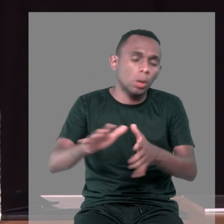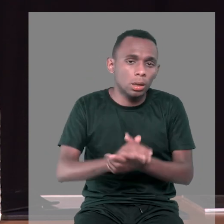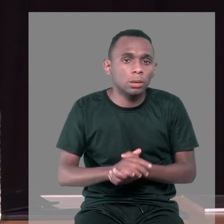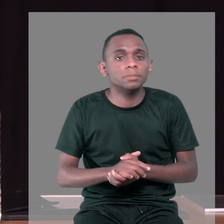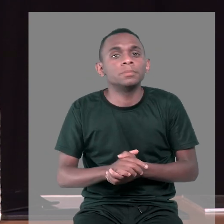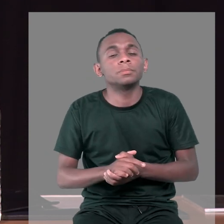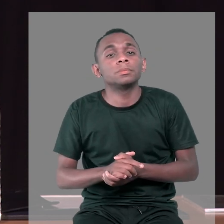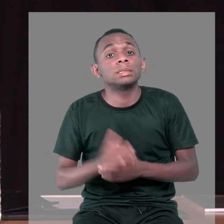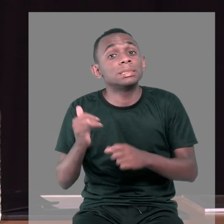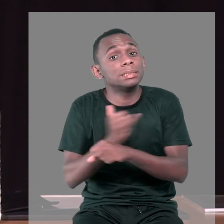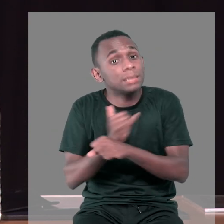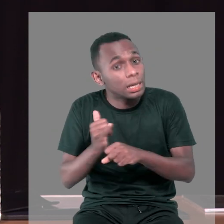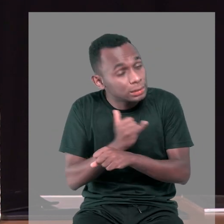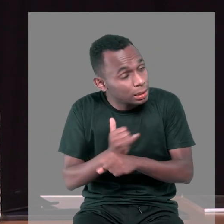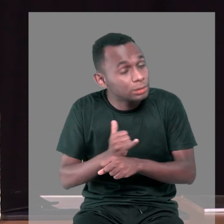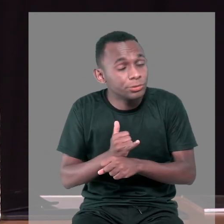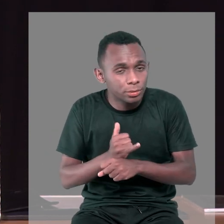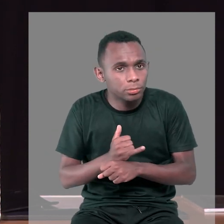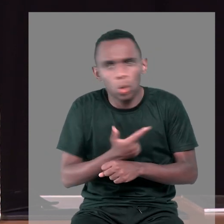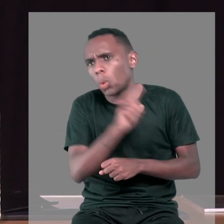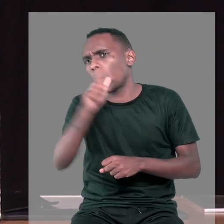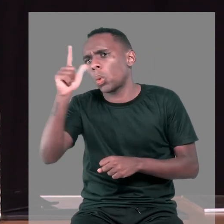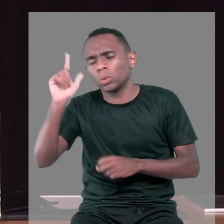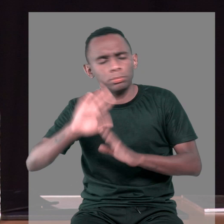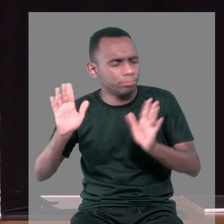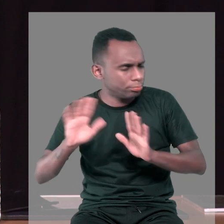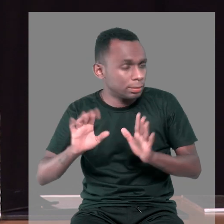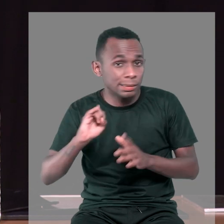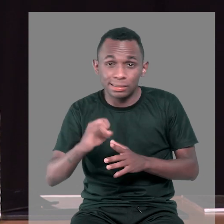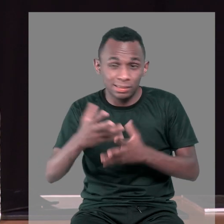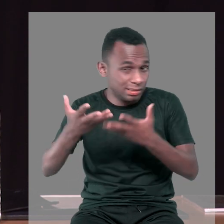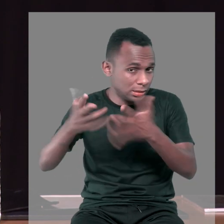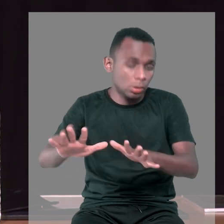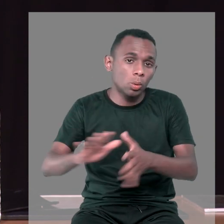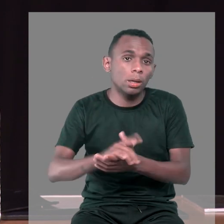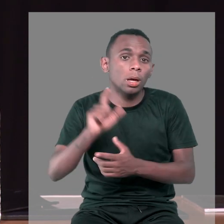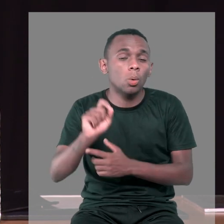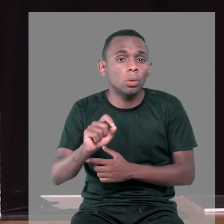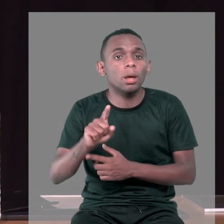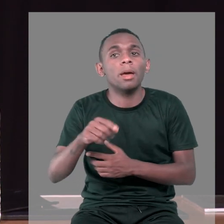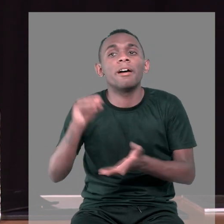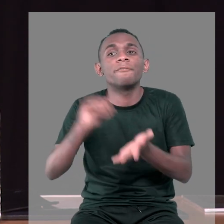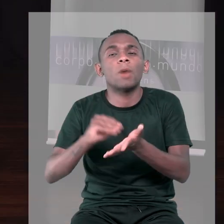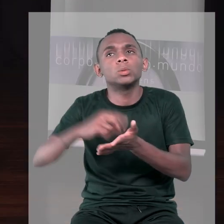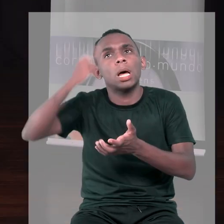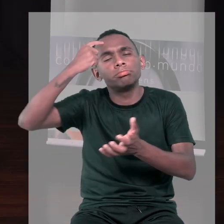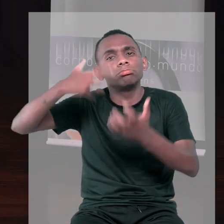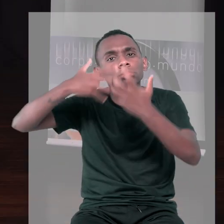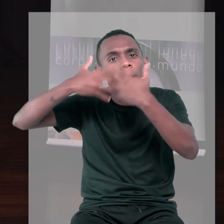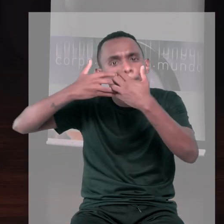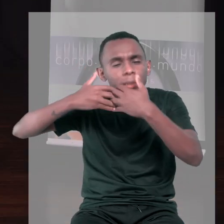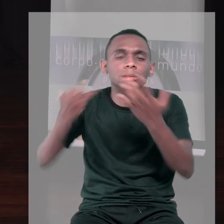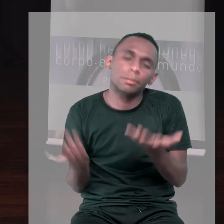mão dessa peça que é a ausência de pensamento, que é isso que ela chama da banalidade do mal, que é isso que ela chama, então, digamos, de